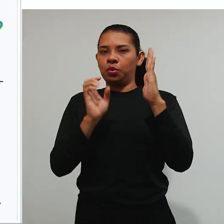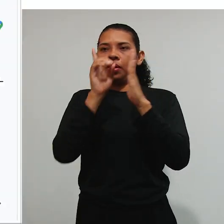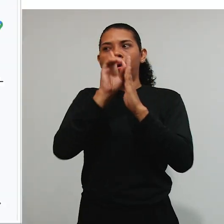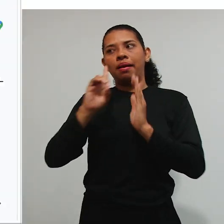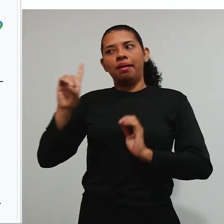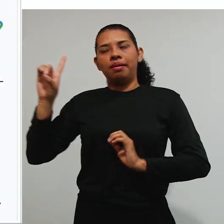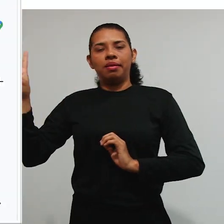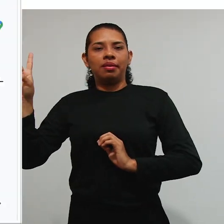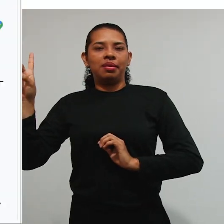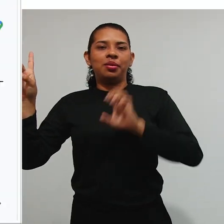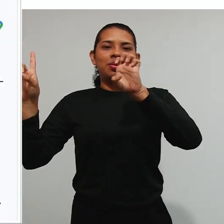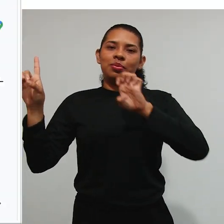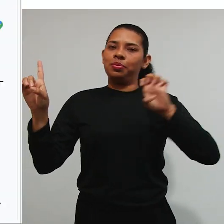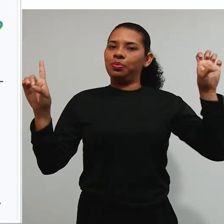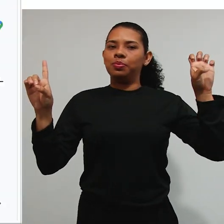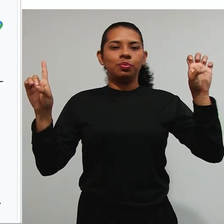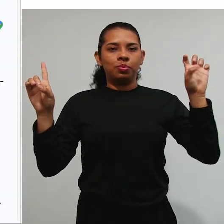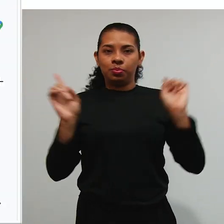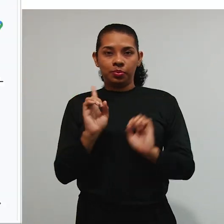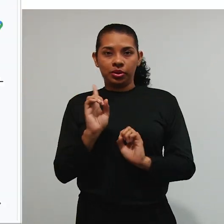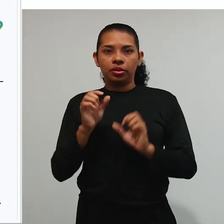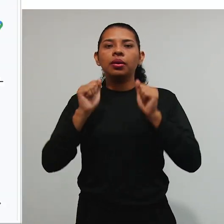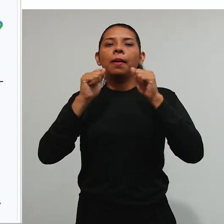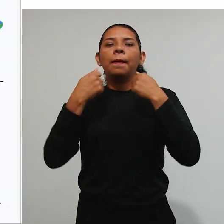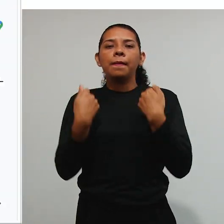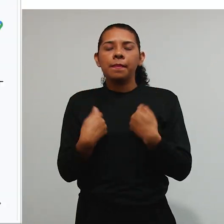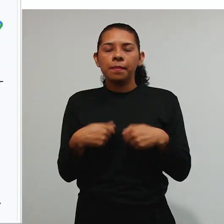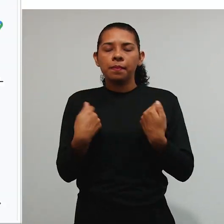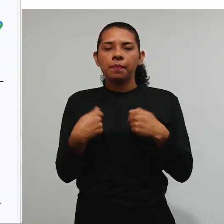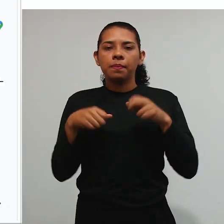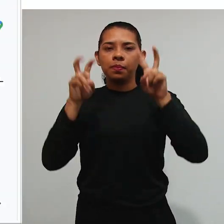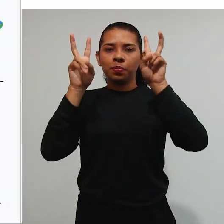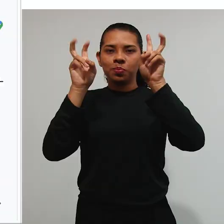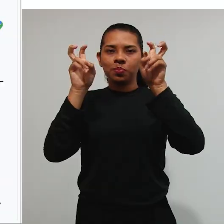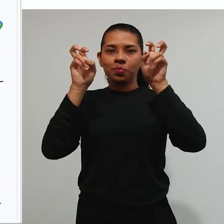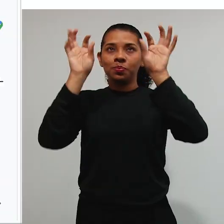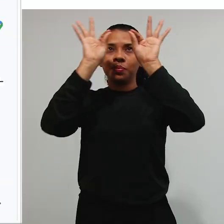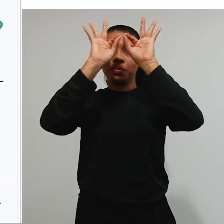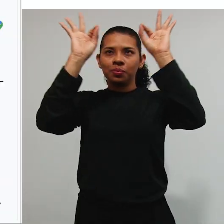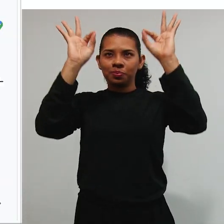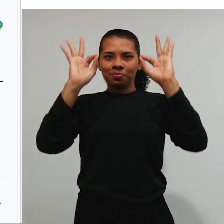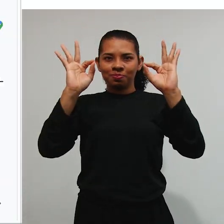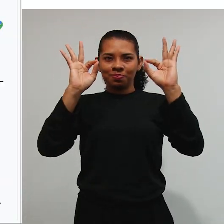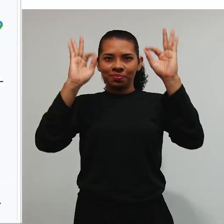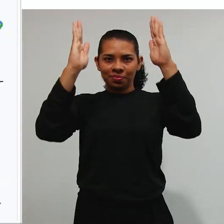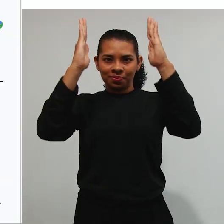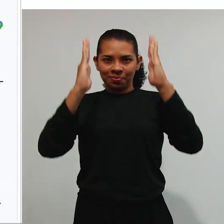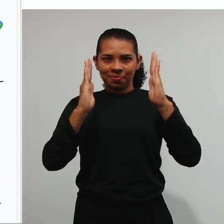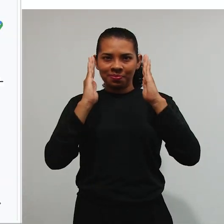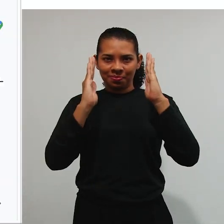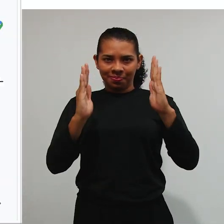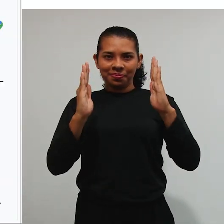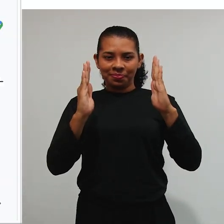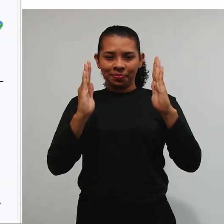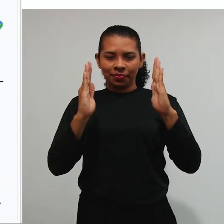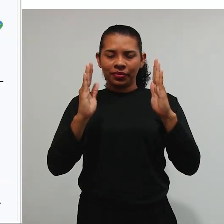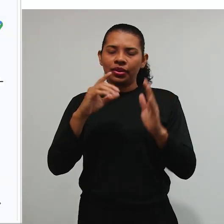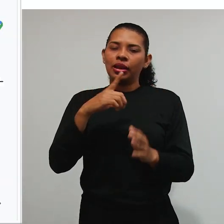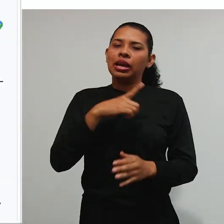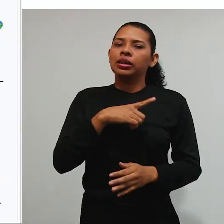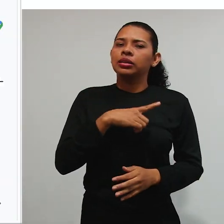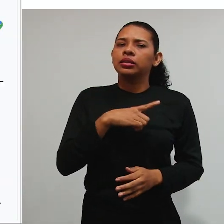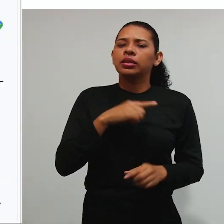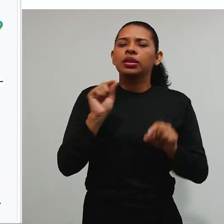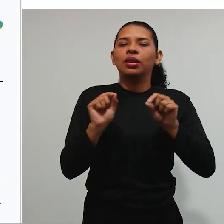não é justificado como texto. O título é como? O título é centralizado. A gente vai ter título